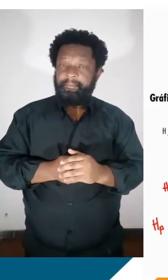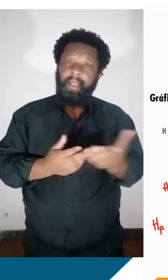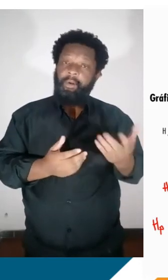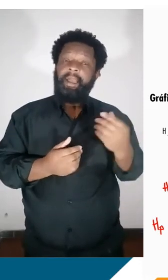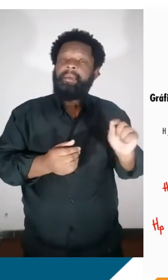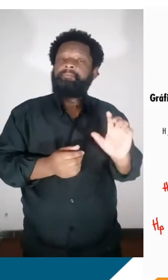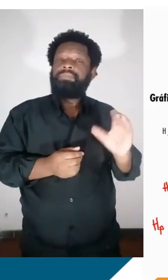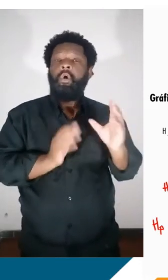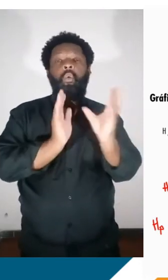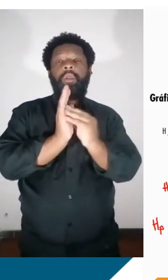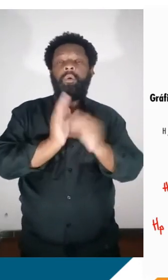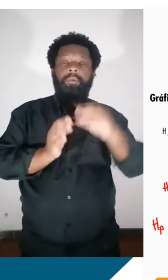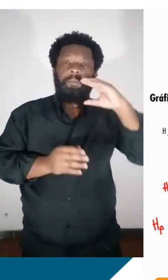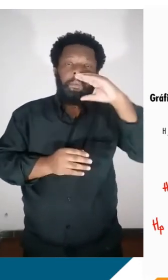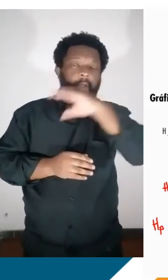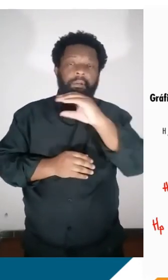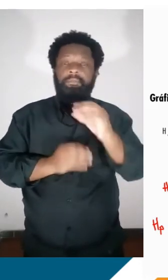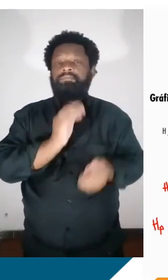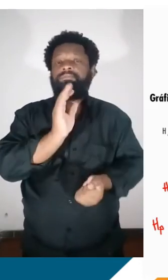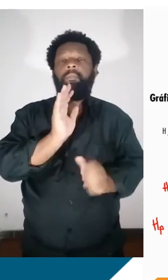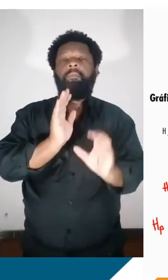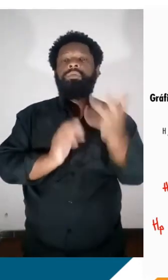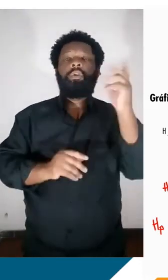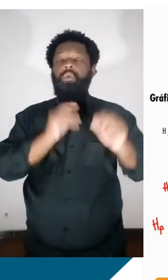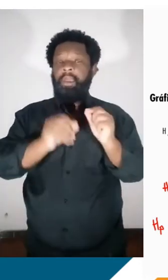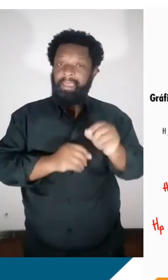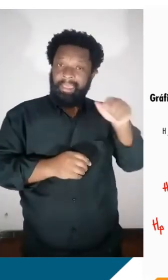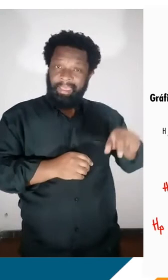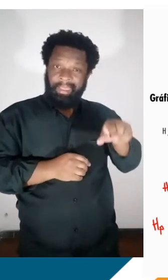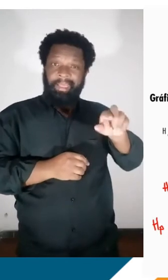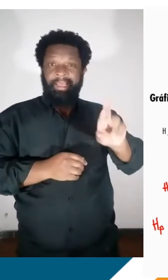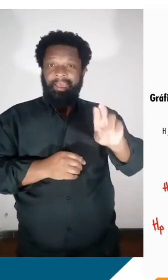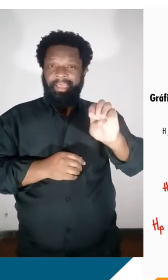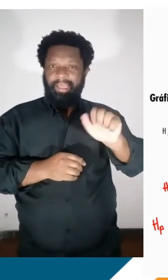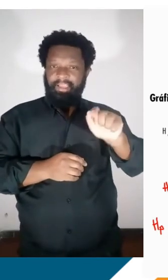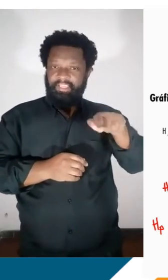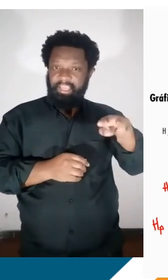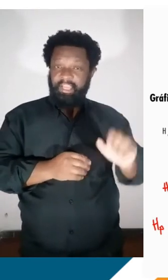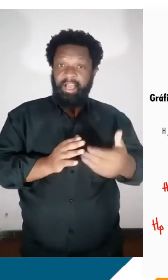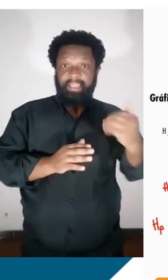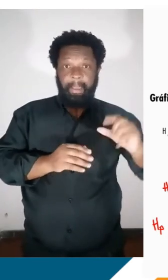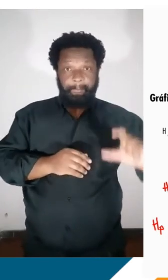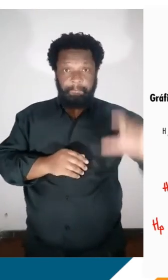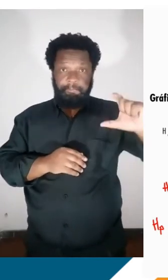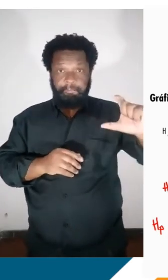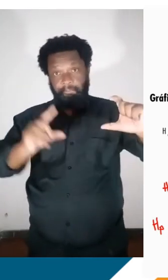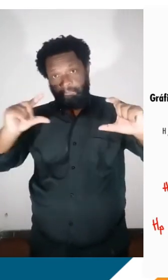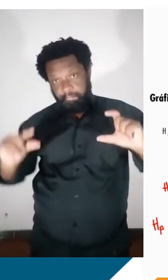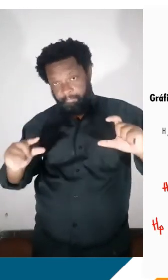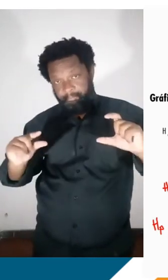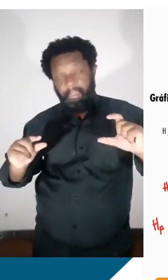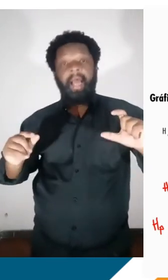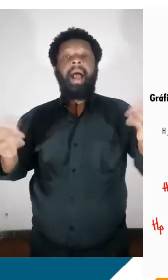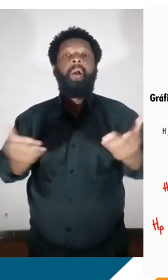o que aconteceu com o conteúdo calórico? Nos reagentes, ele estava maior do que nos produtos, certo? Então, o